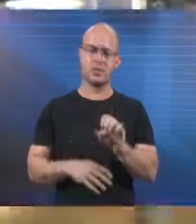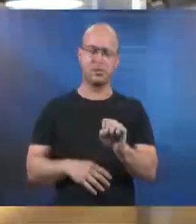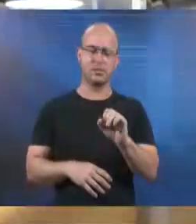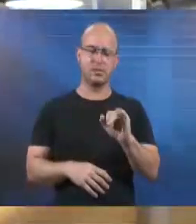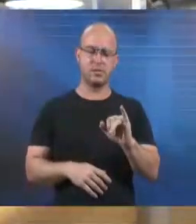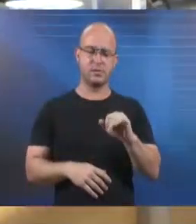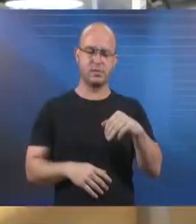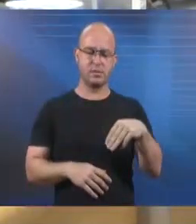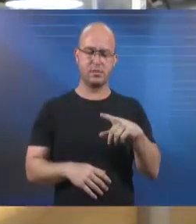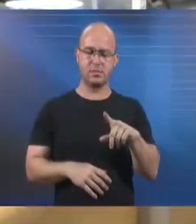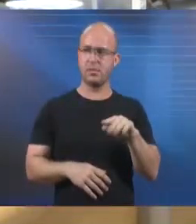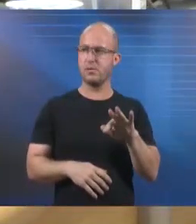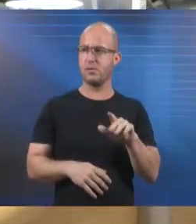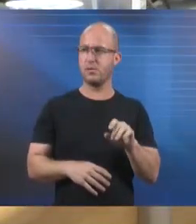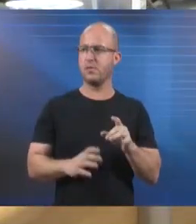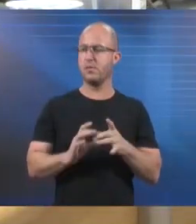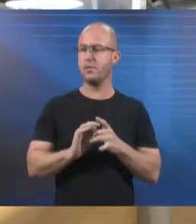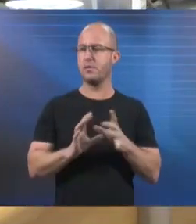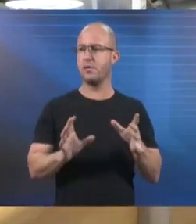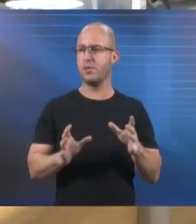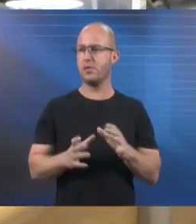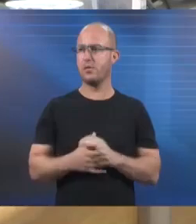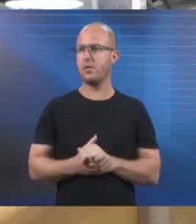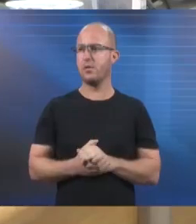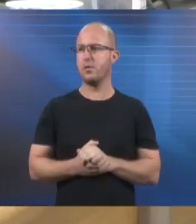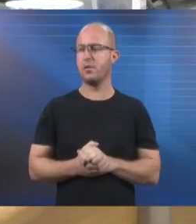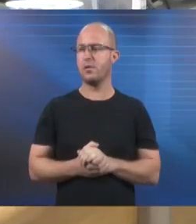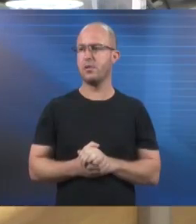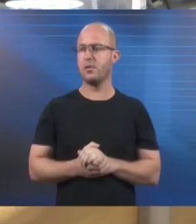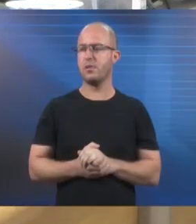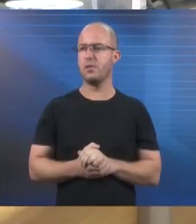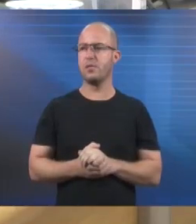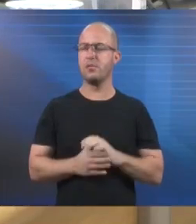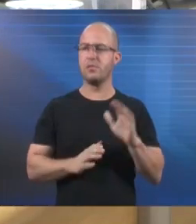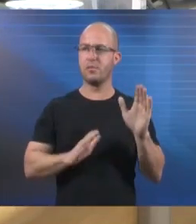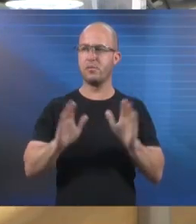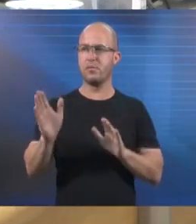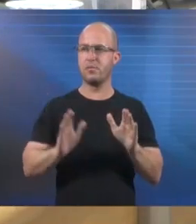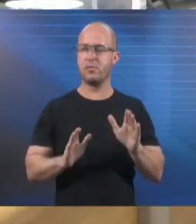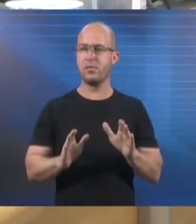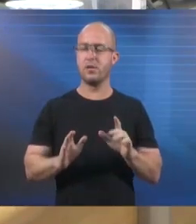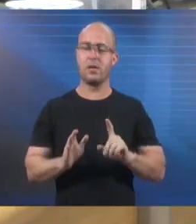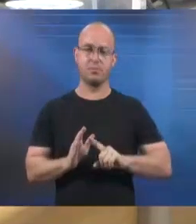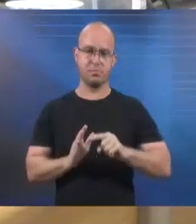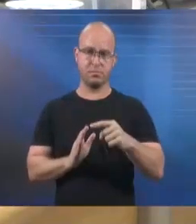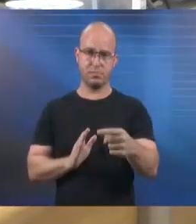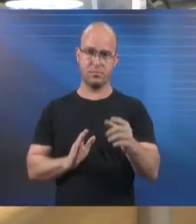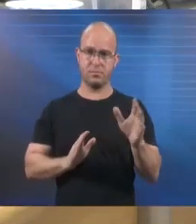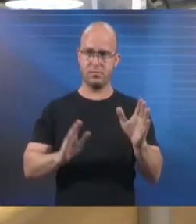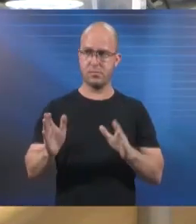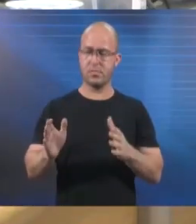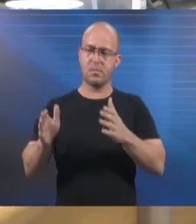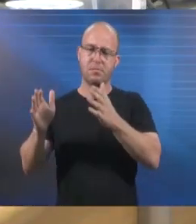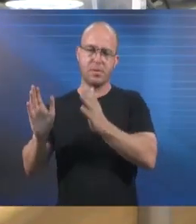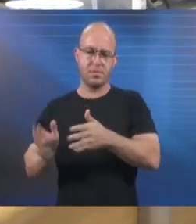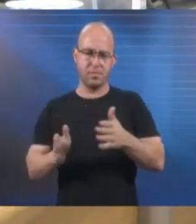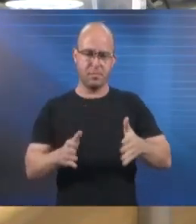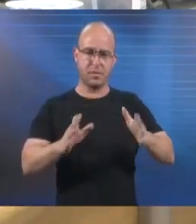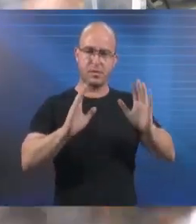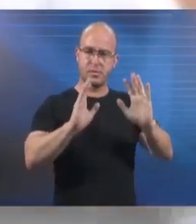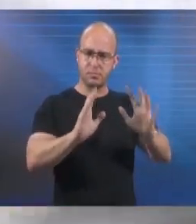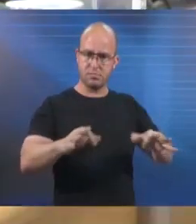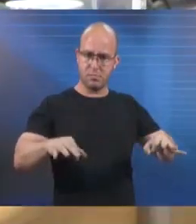eh foi autorizado a a licitação e após a licitação correr todos os trâmites